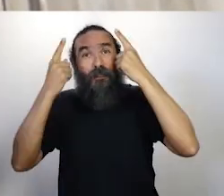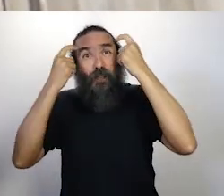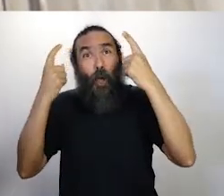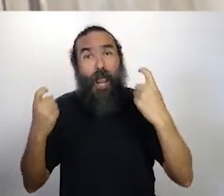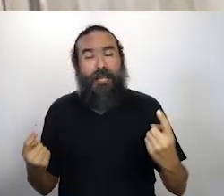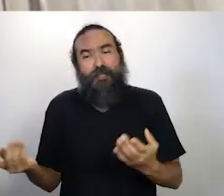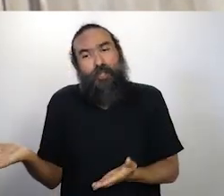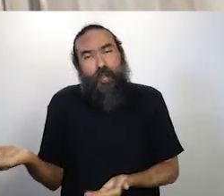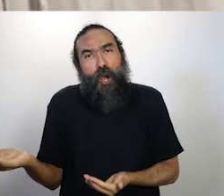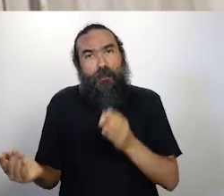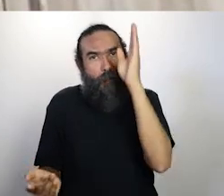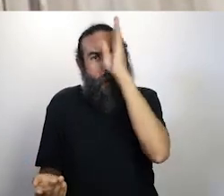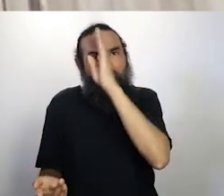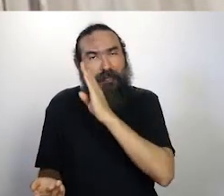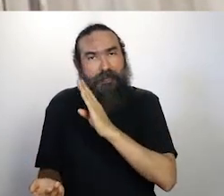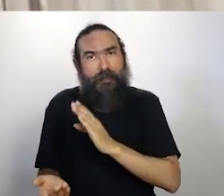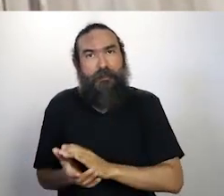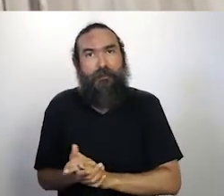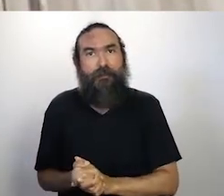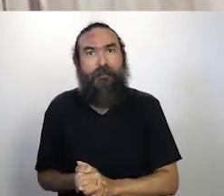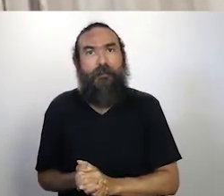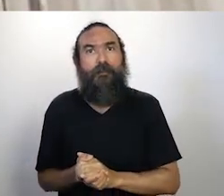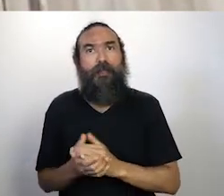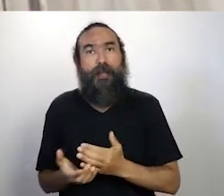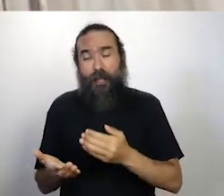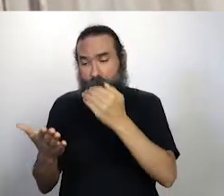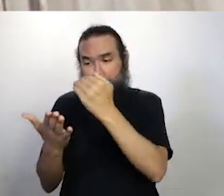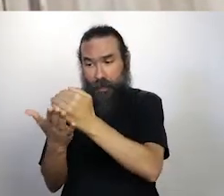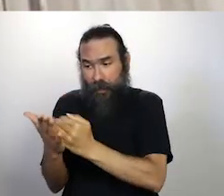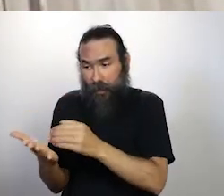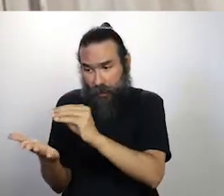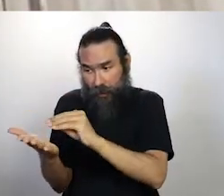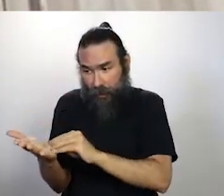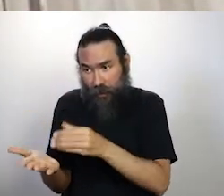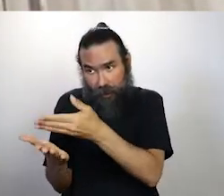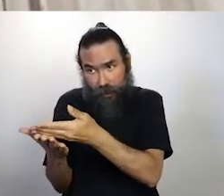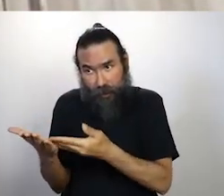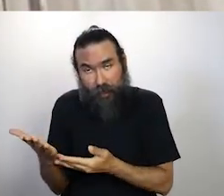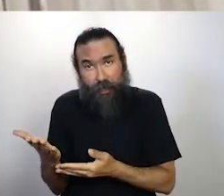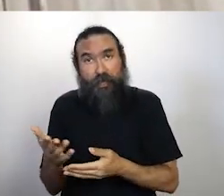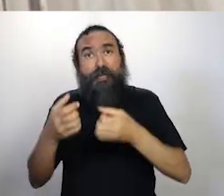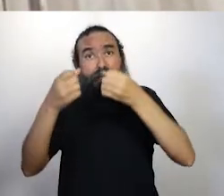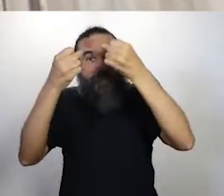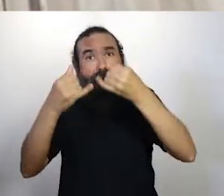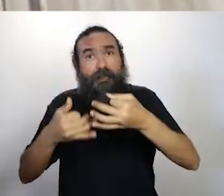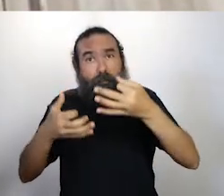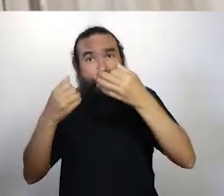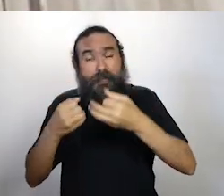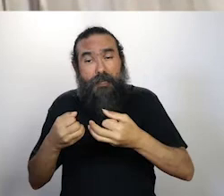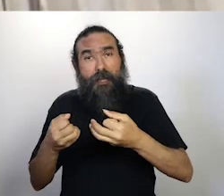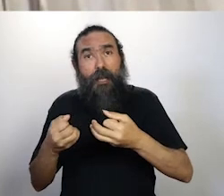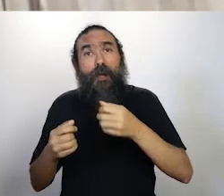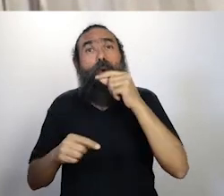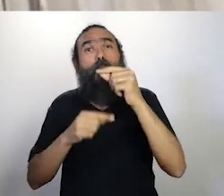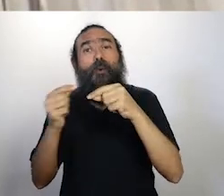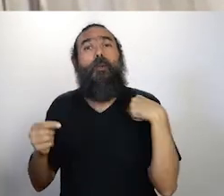mas basicamente os dados eles trouxeram aquilo que a gente já sabe, aquilo que a gente vê todos os dias nas ruas e tal, é o quanto que